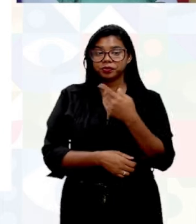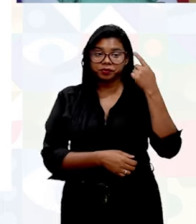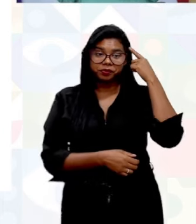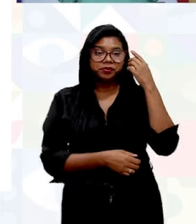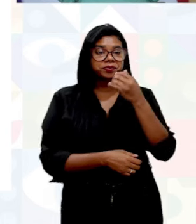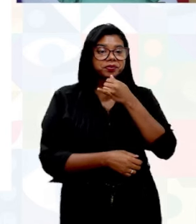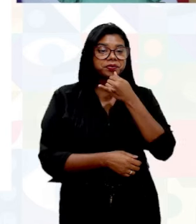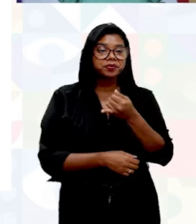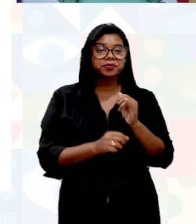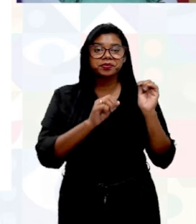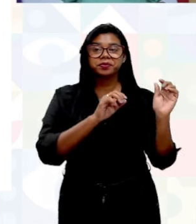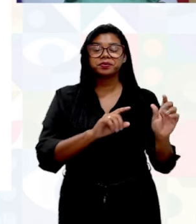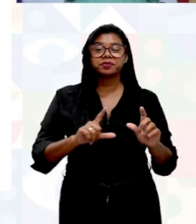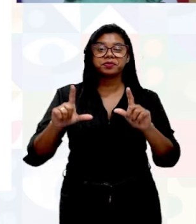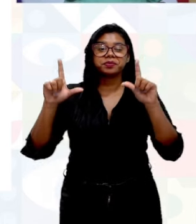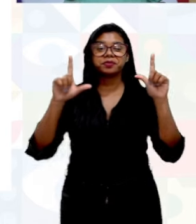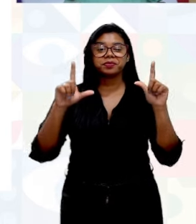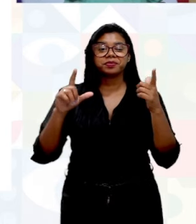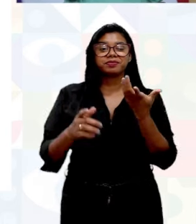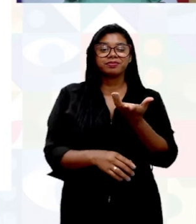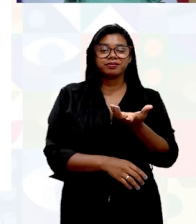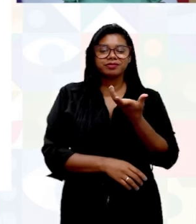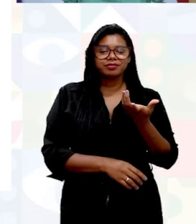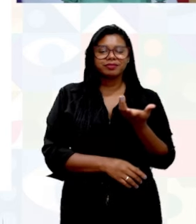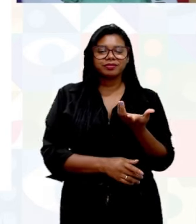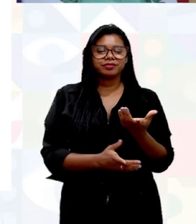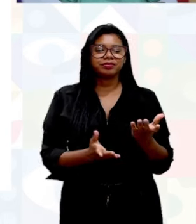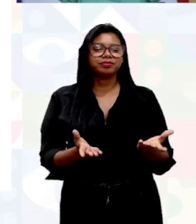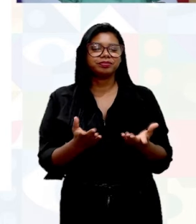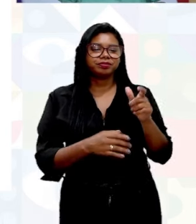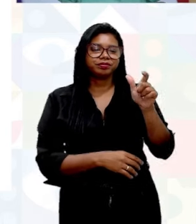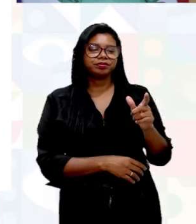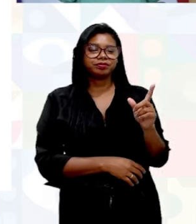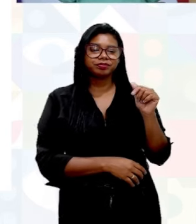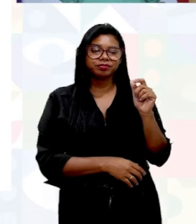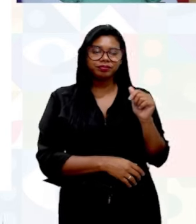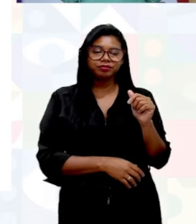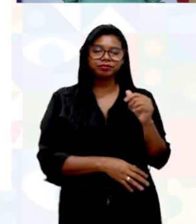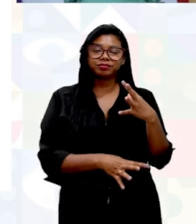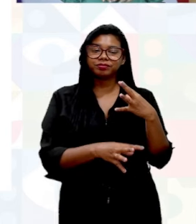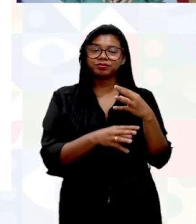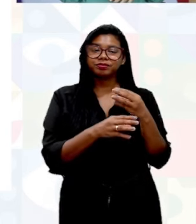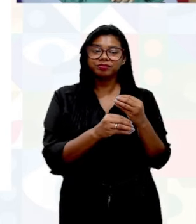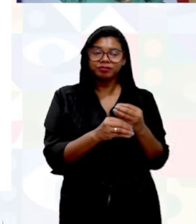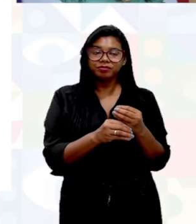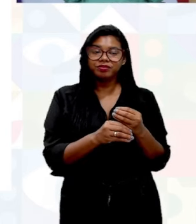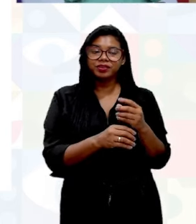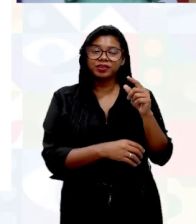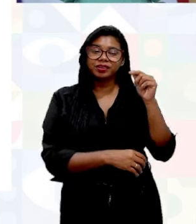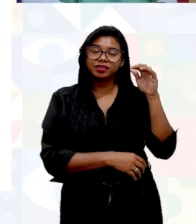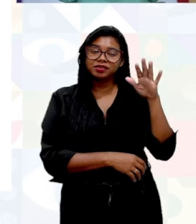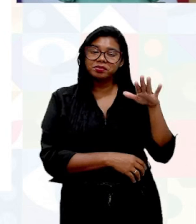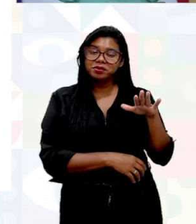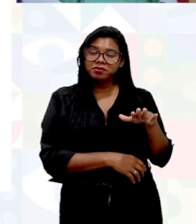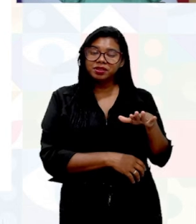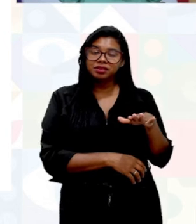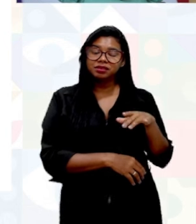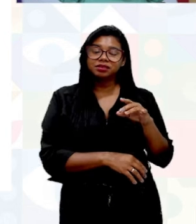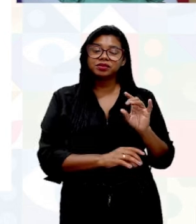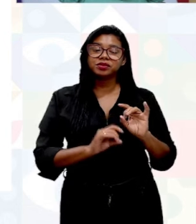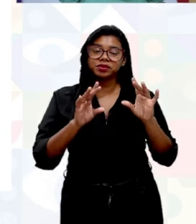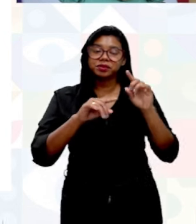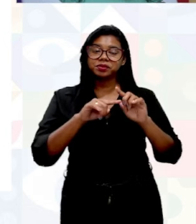de cenário que você quer conquistar aquele cliente a todo custo e você vai cobrar bem abaixo o seu produto ou